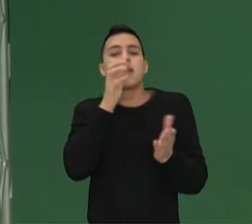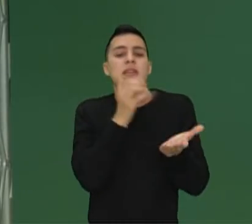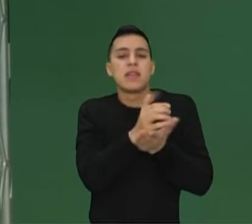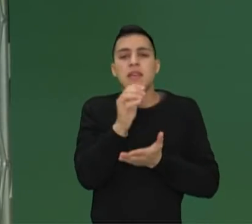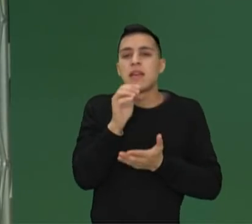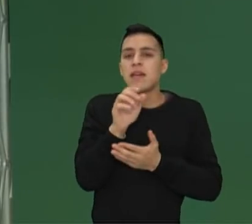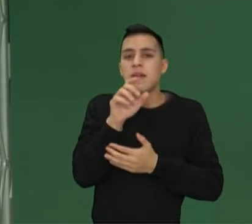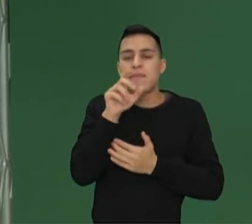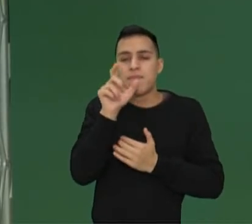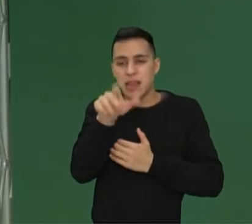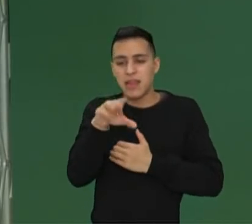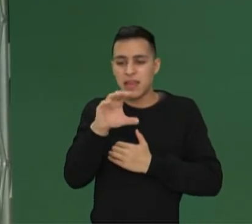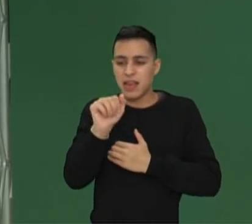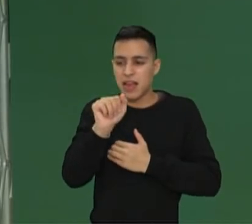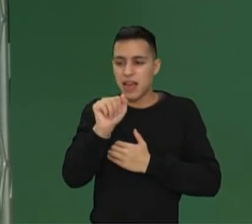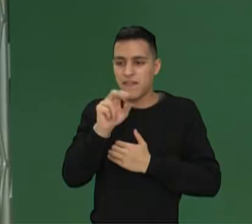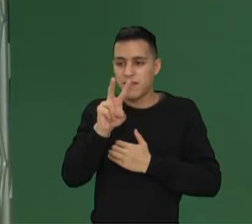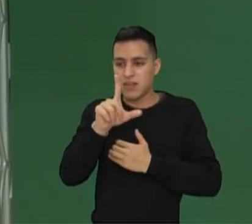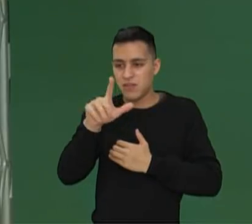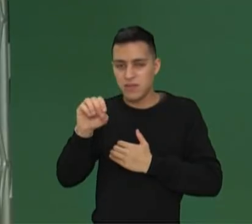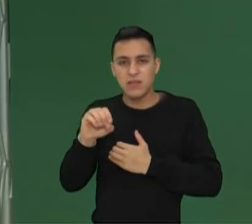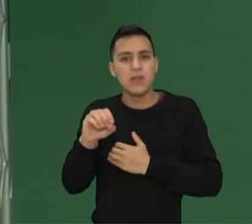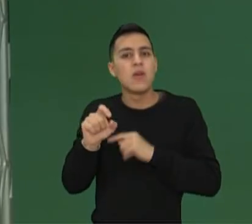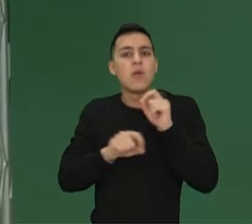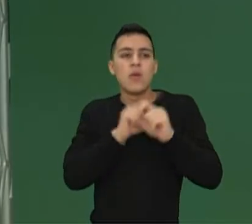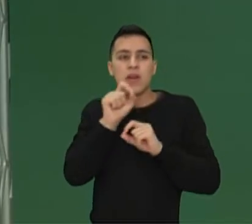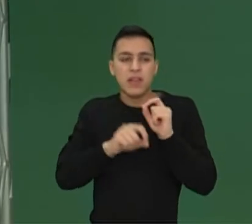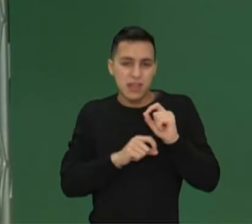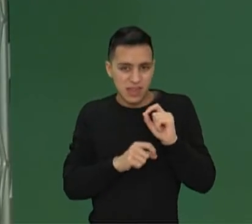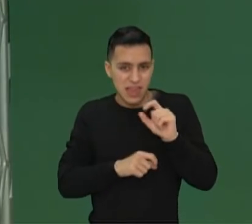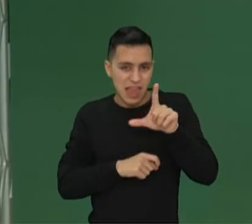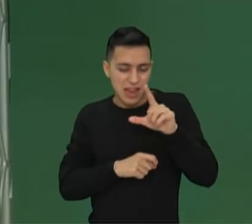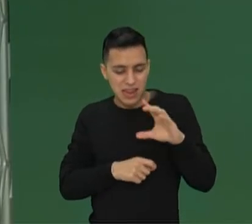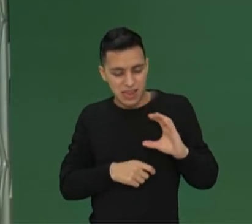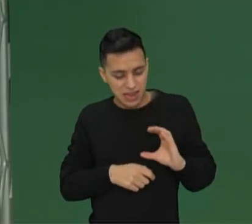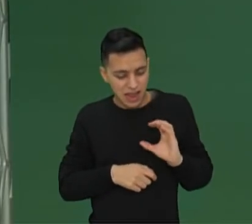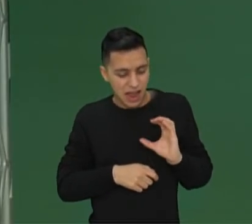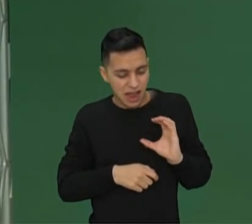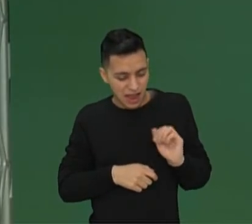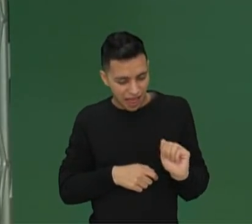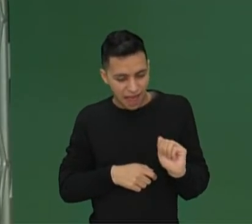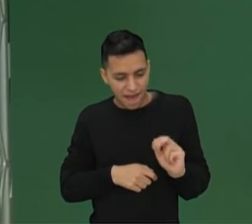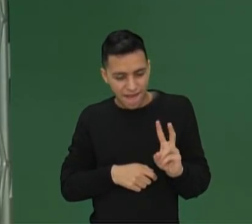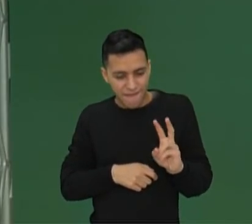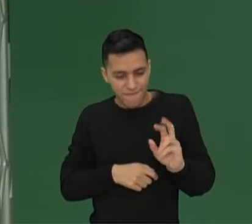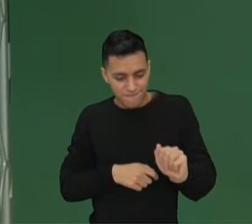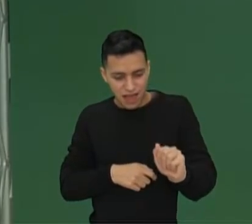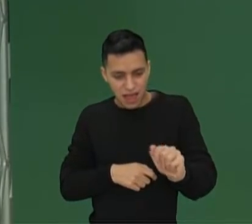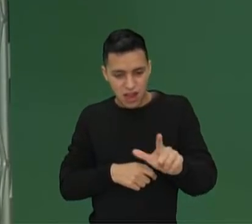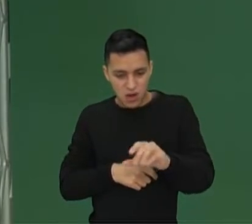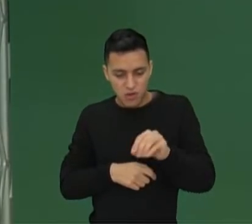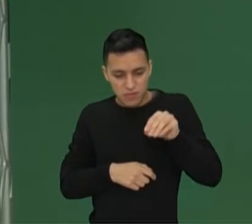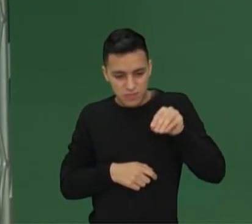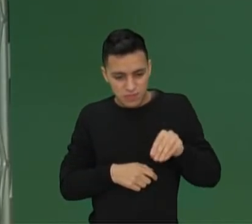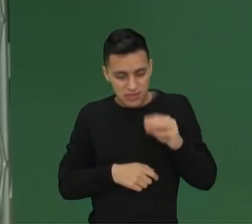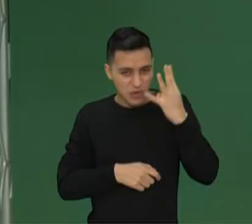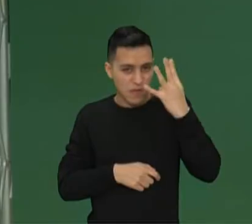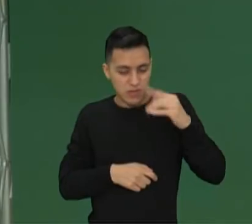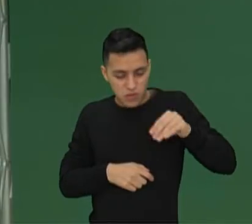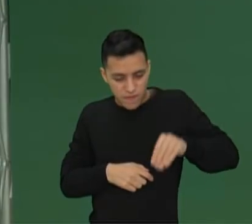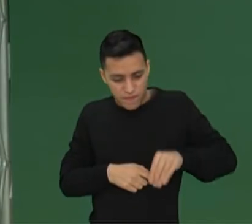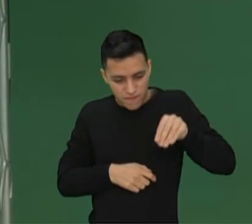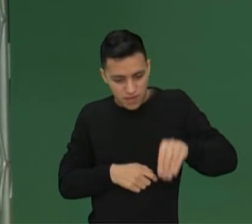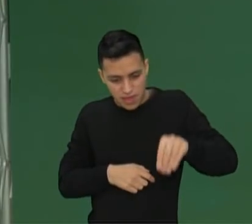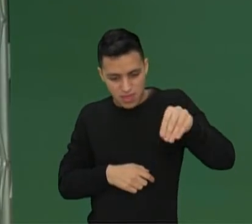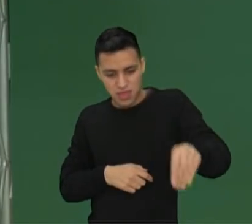a palavra cavalo, né? Então ele anda cavalo, ele vai fazer o L. Então às vezes a criança ou o iniciante ele faz 4